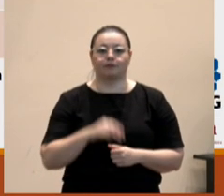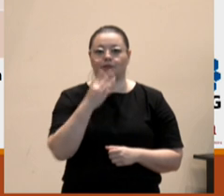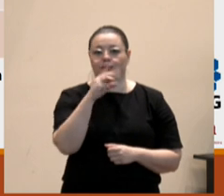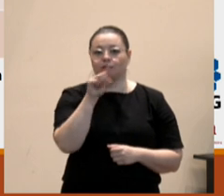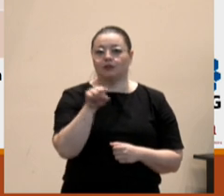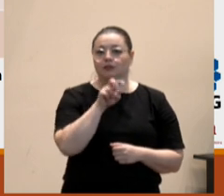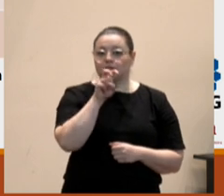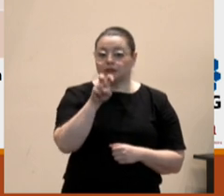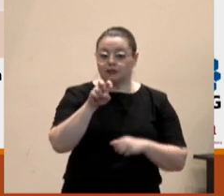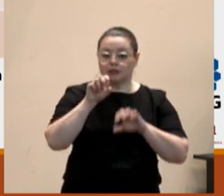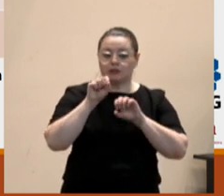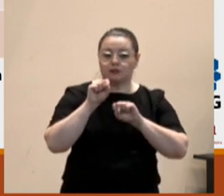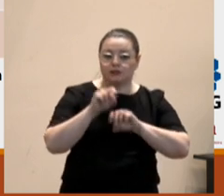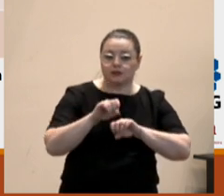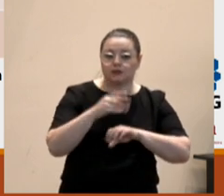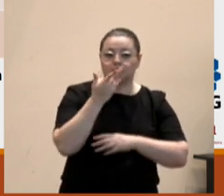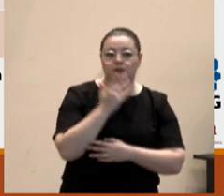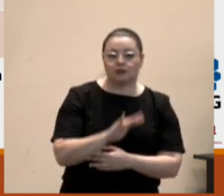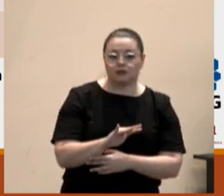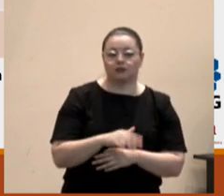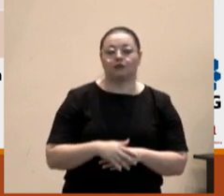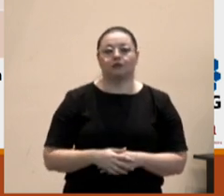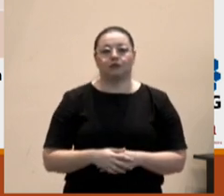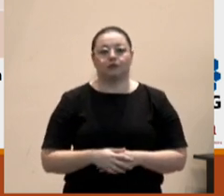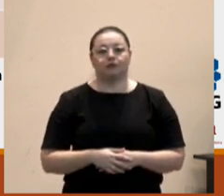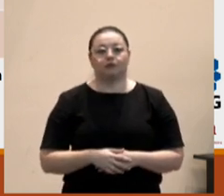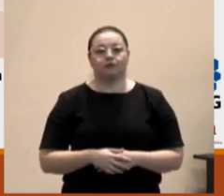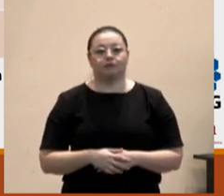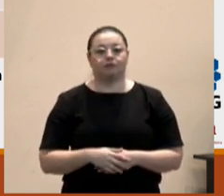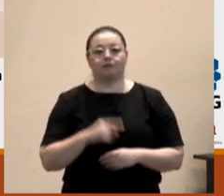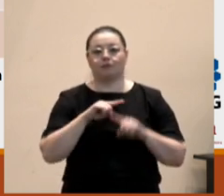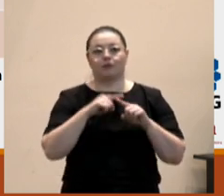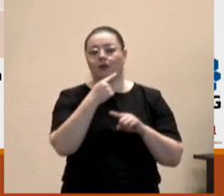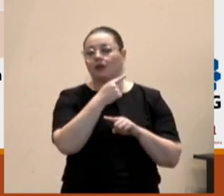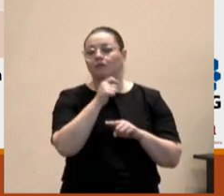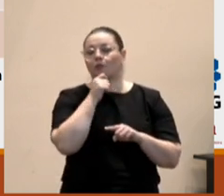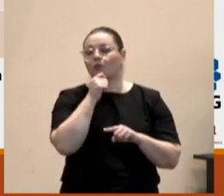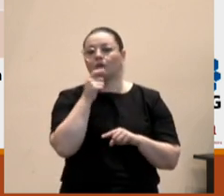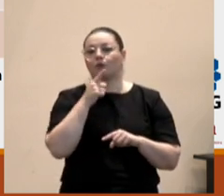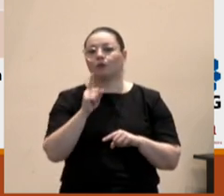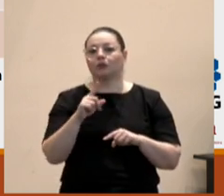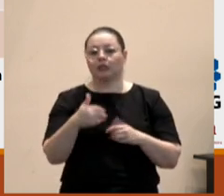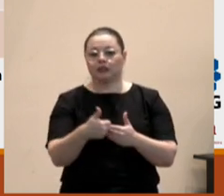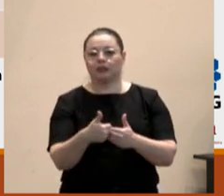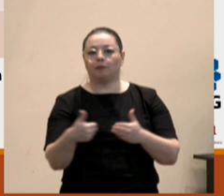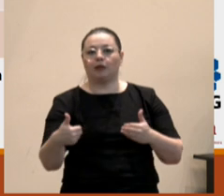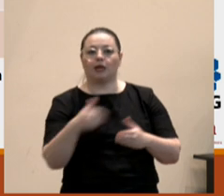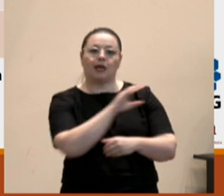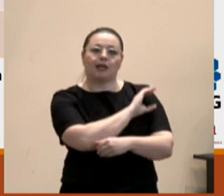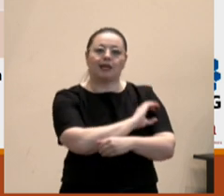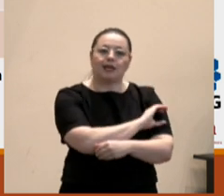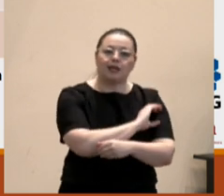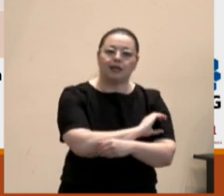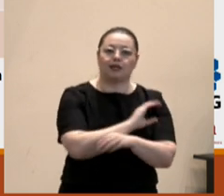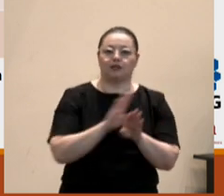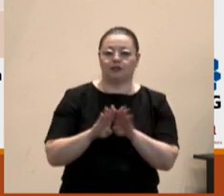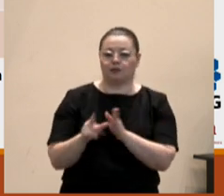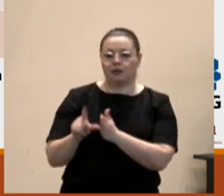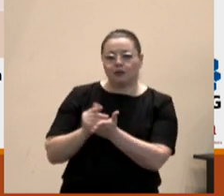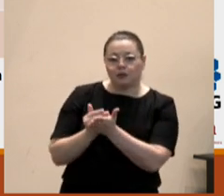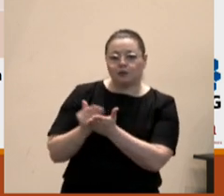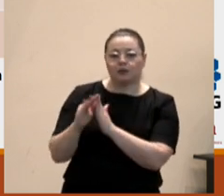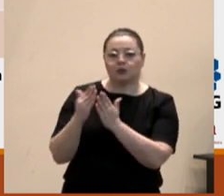infantil, e essa é uma deficiência brasileira, porque o INEP não consegue separar ainda a creche e a pré-escola, e dá sempre essa confusão